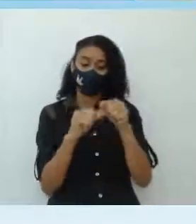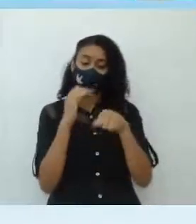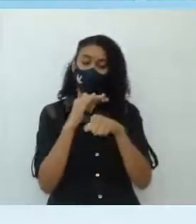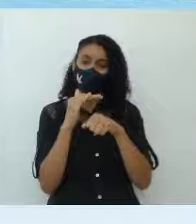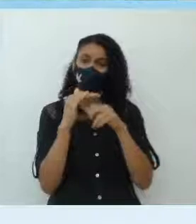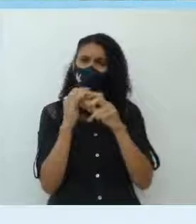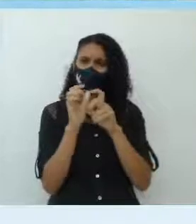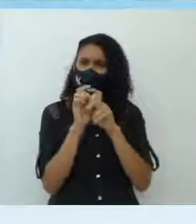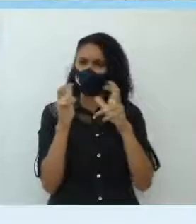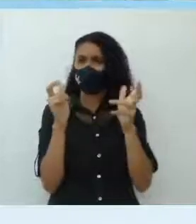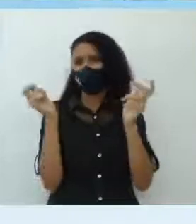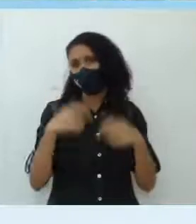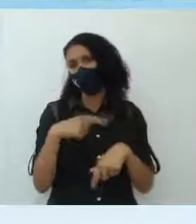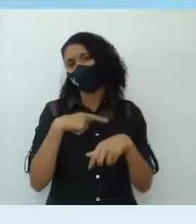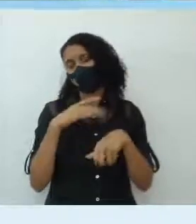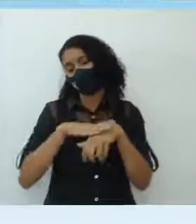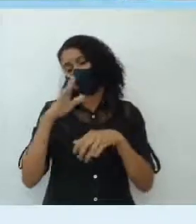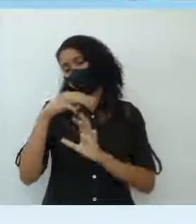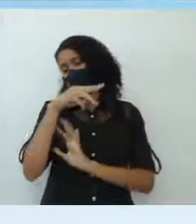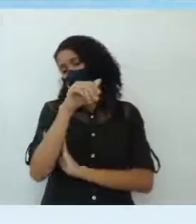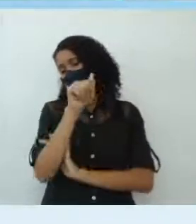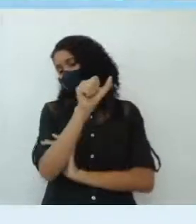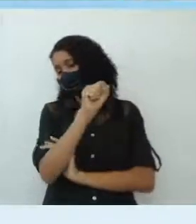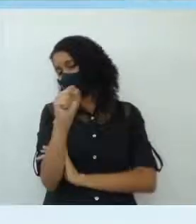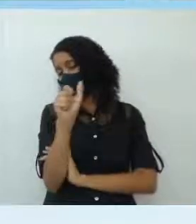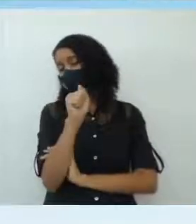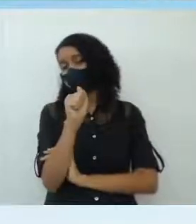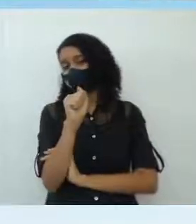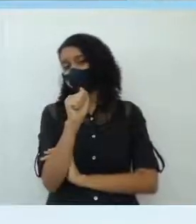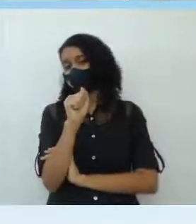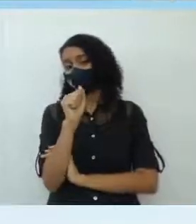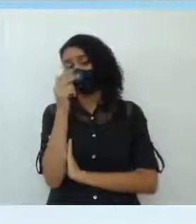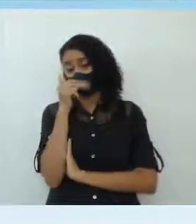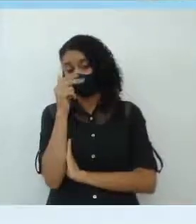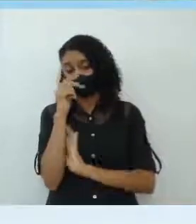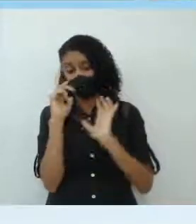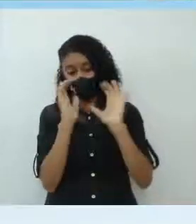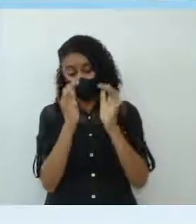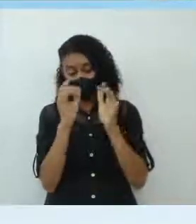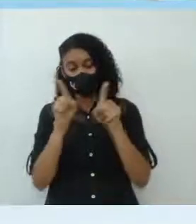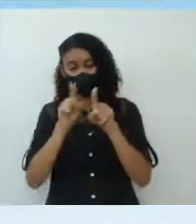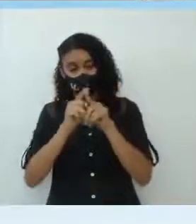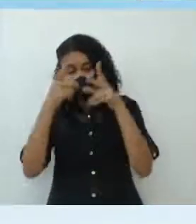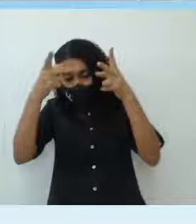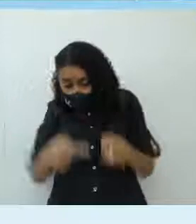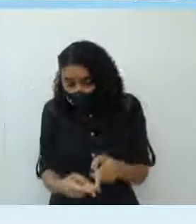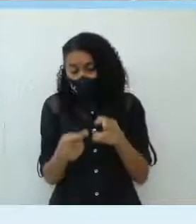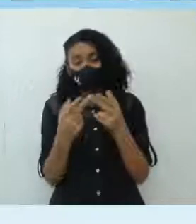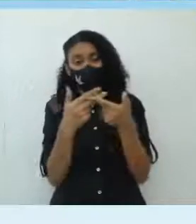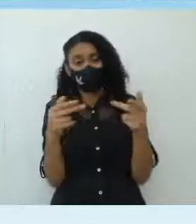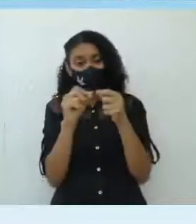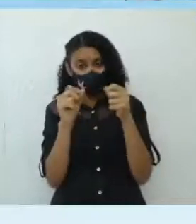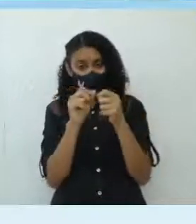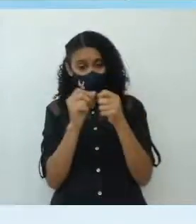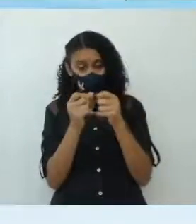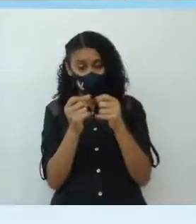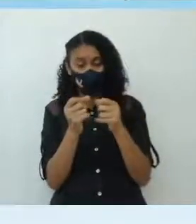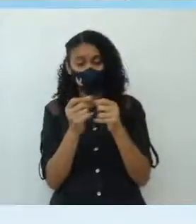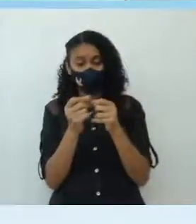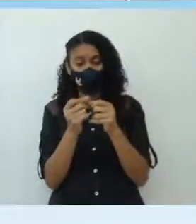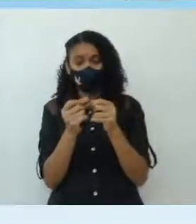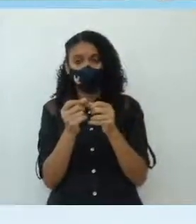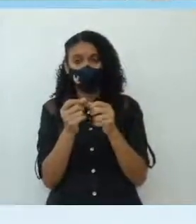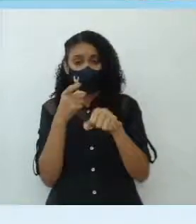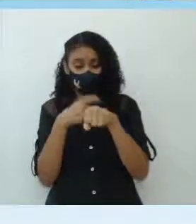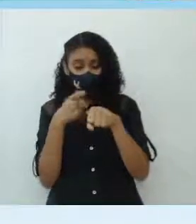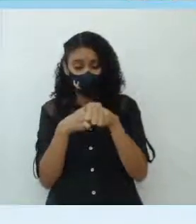aí ela pode ter maior massa. Se eu pegar essa mesma bolinha, desse mesmo material, e o faço se tornar